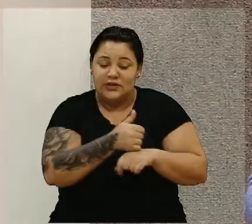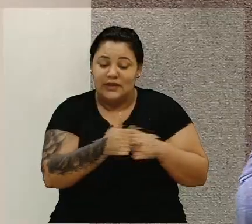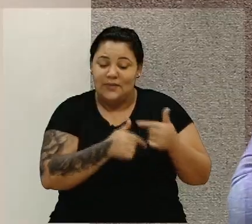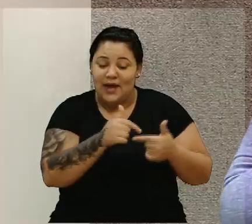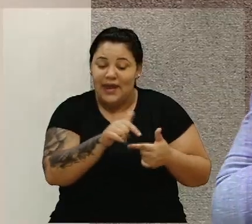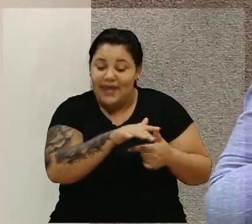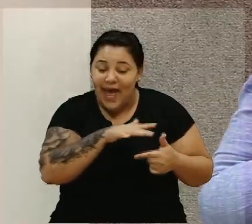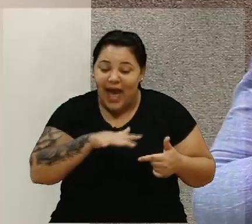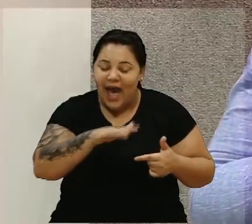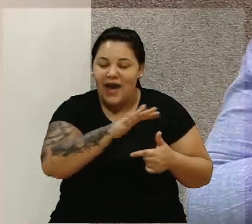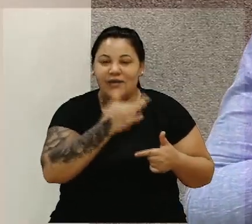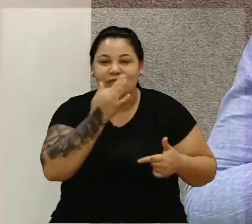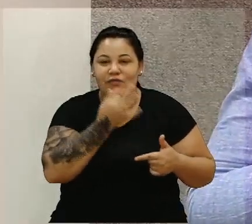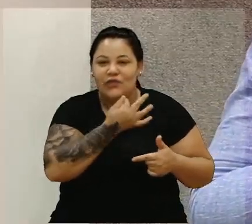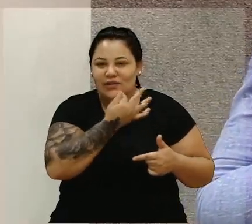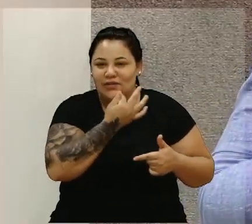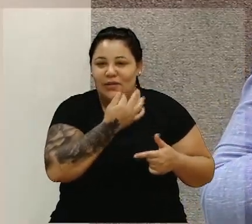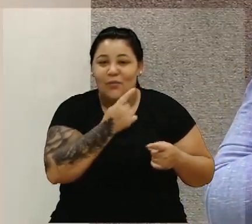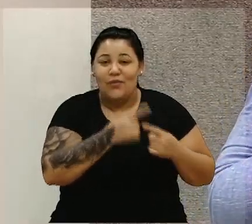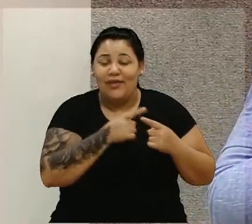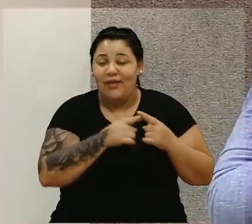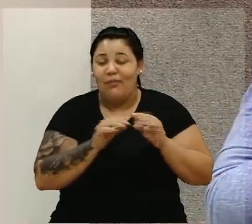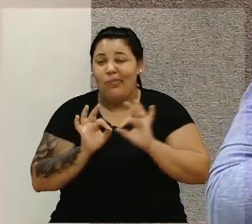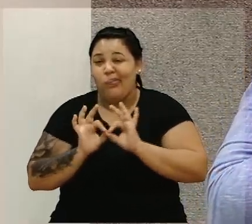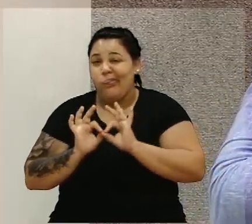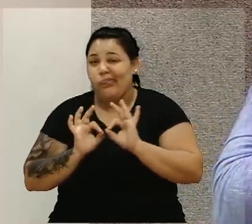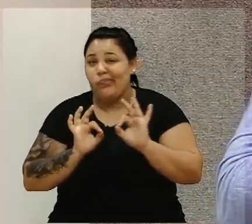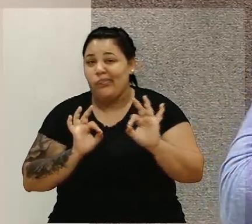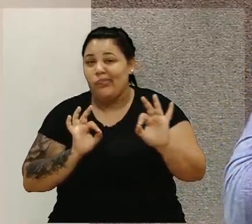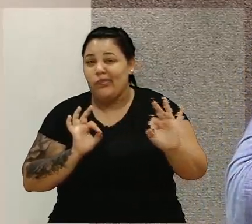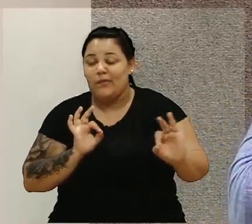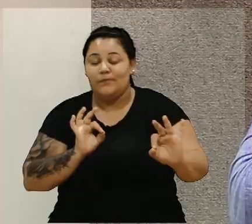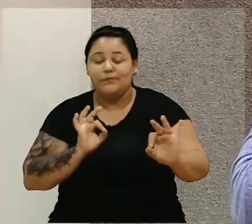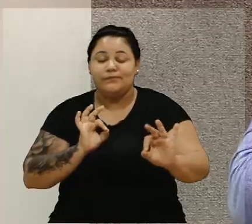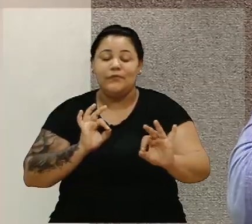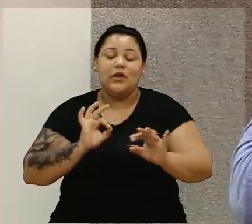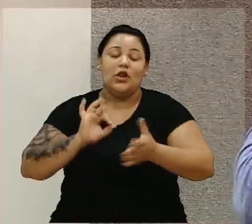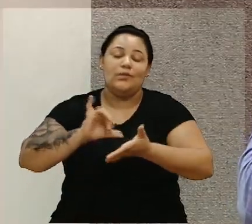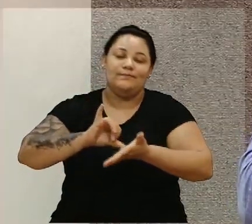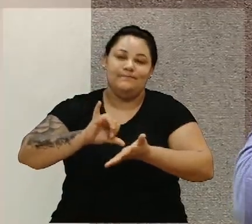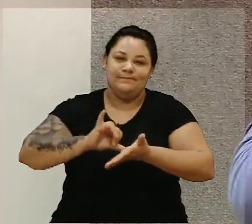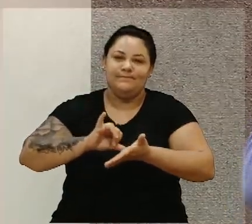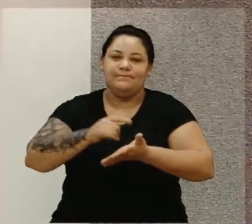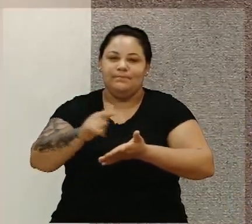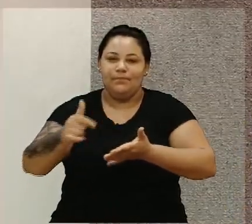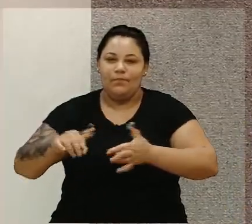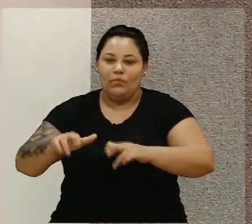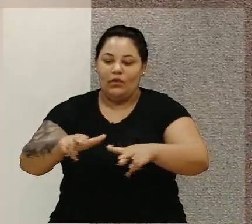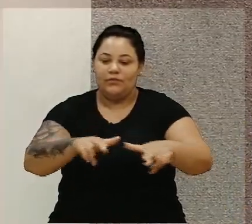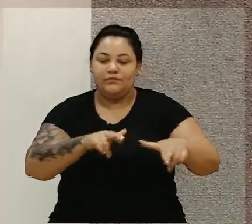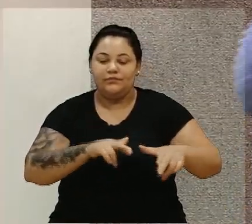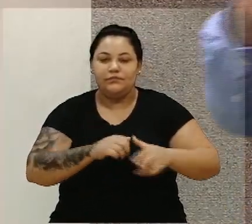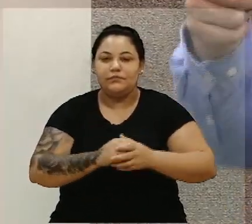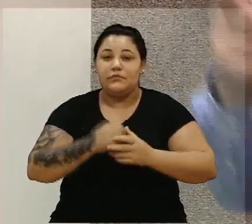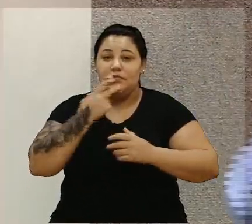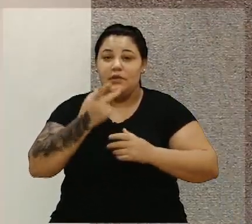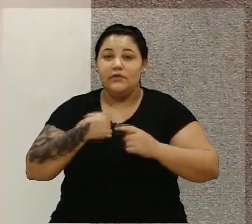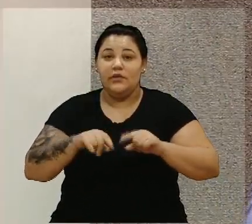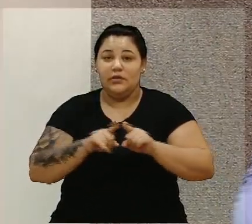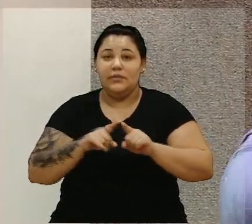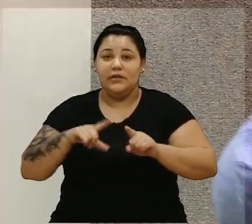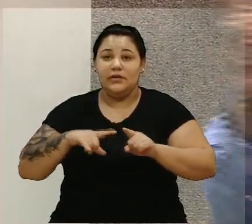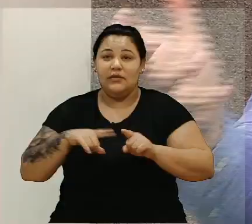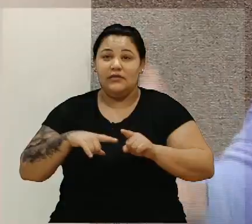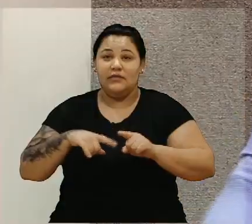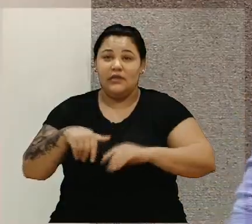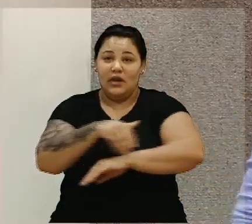área de Forqueta, né? Haja visto a distância que estão do centro da cidade, demais regiões. E ela comentou, inclusive, saiu à rua ali